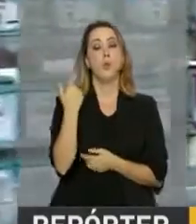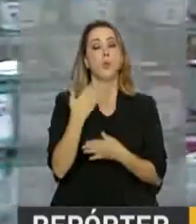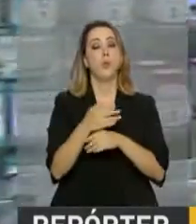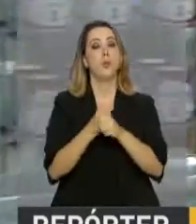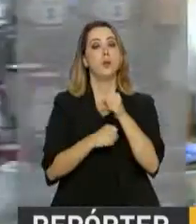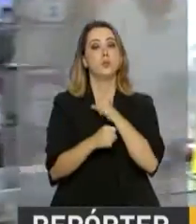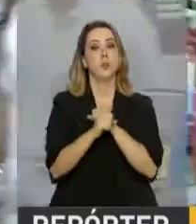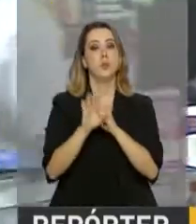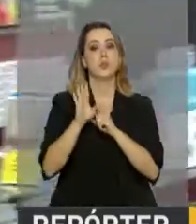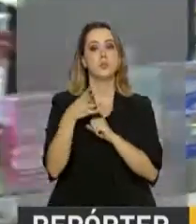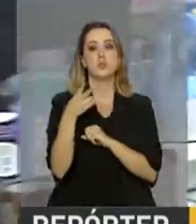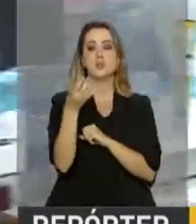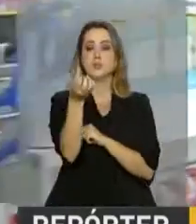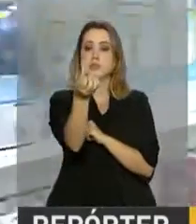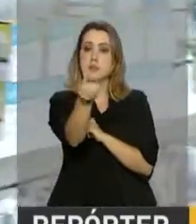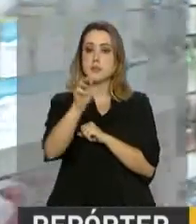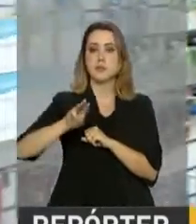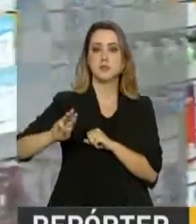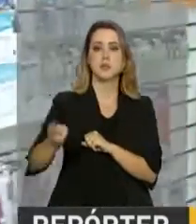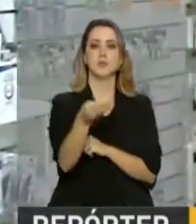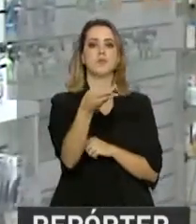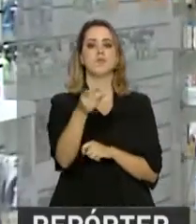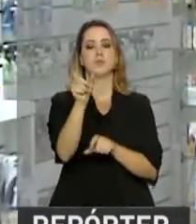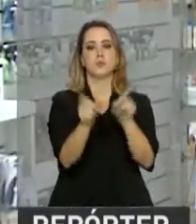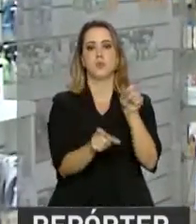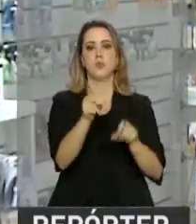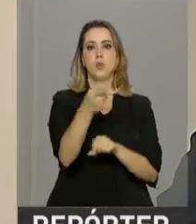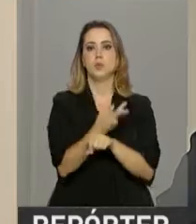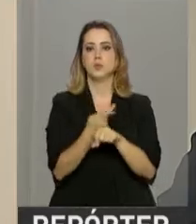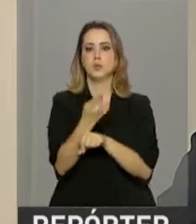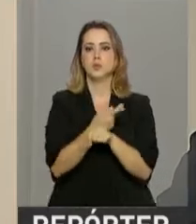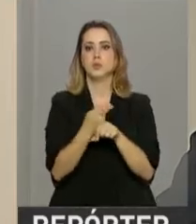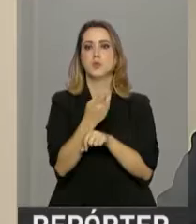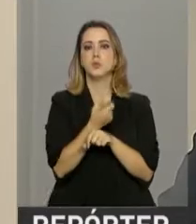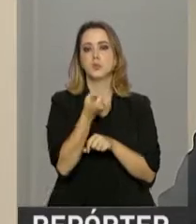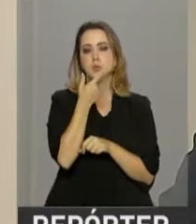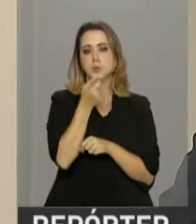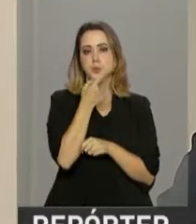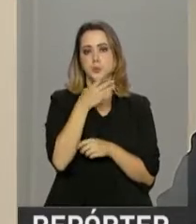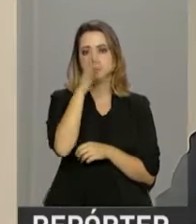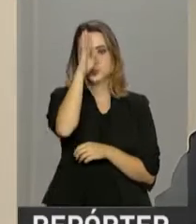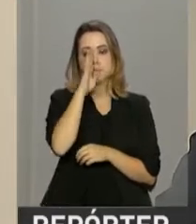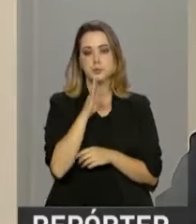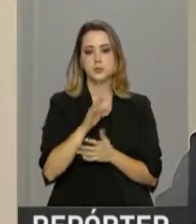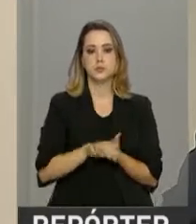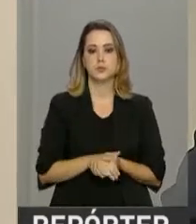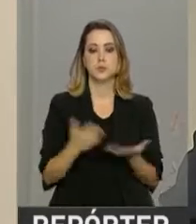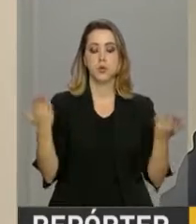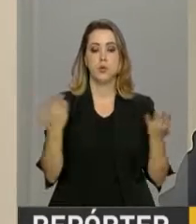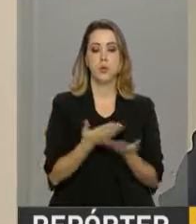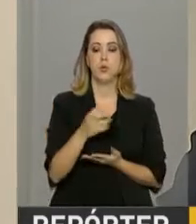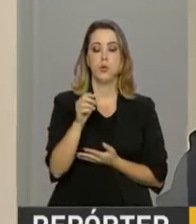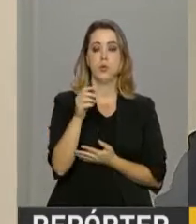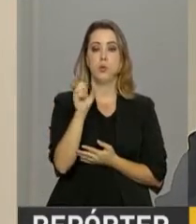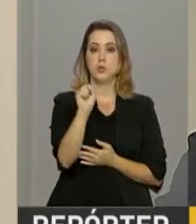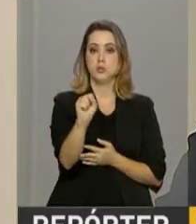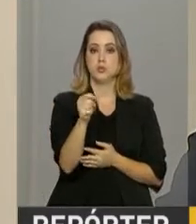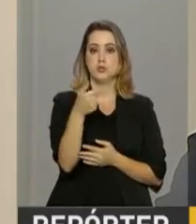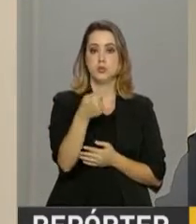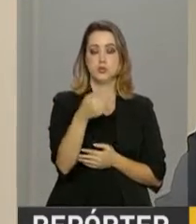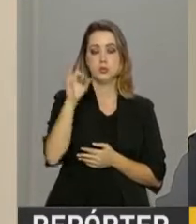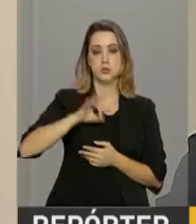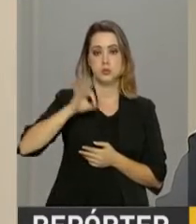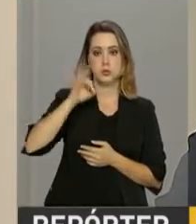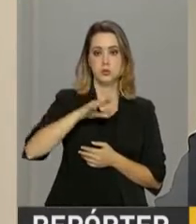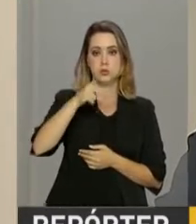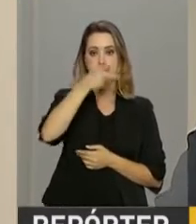de pessoas buscaram medicamentos de graça pelo programa. Hoje, em torno de 87% das pessoas que